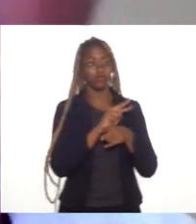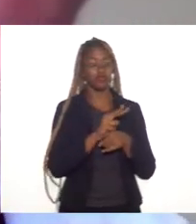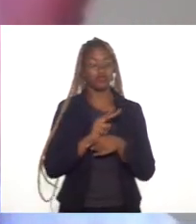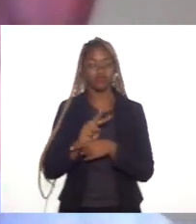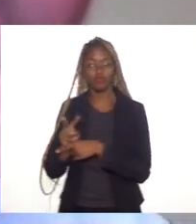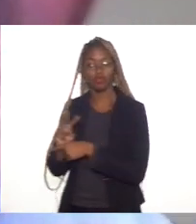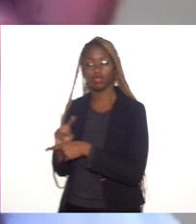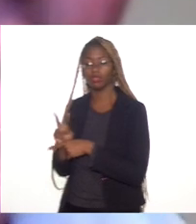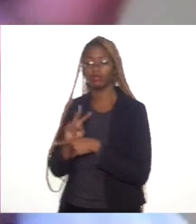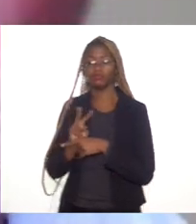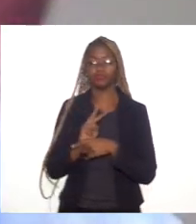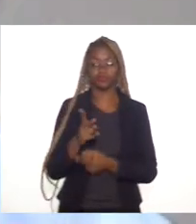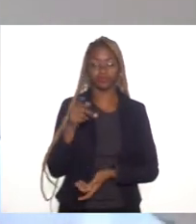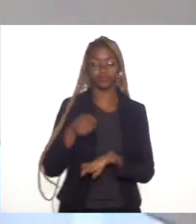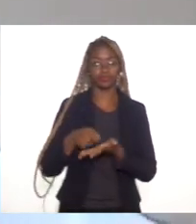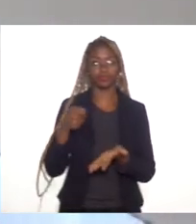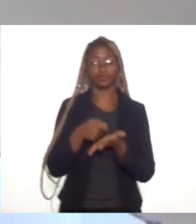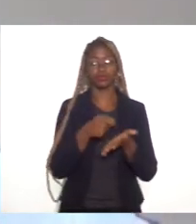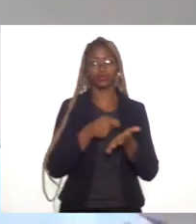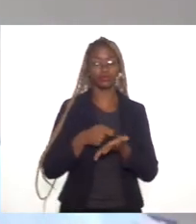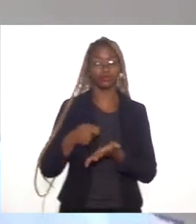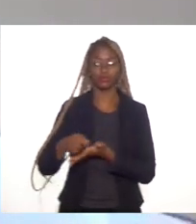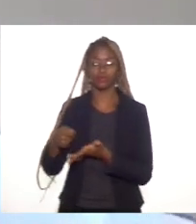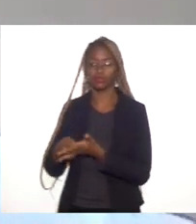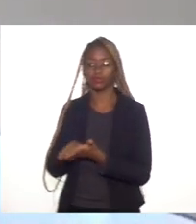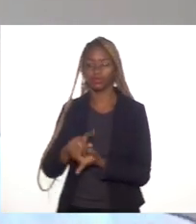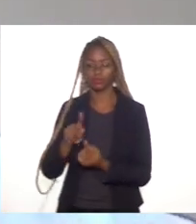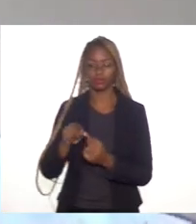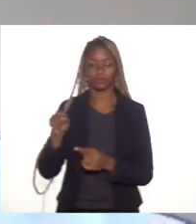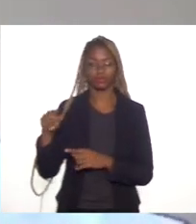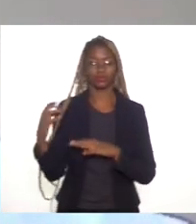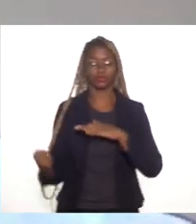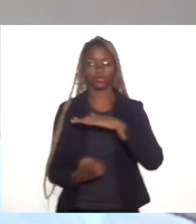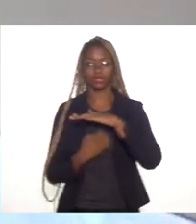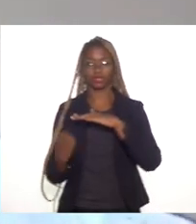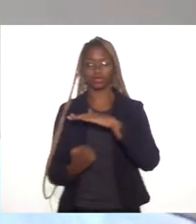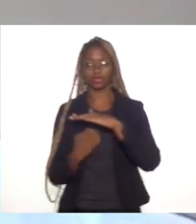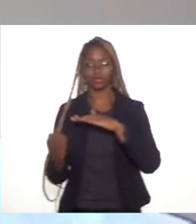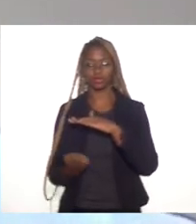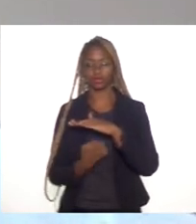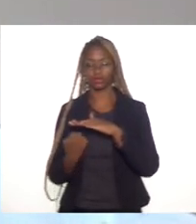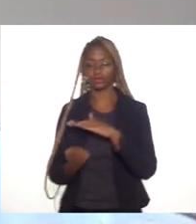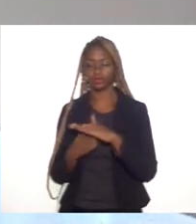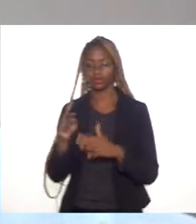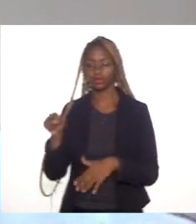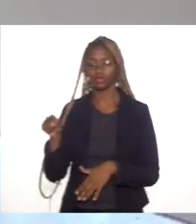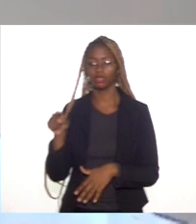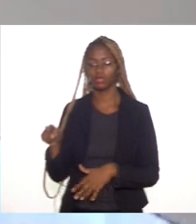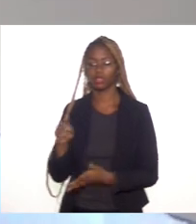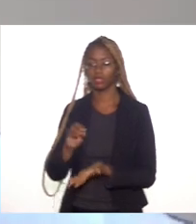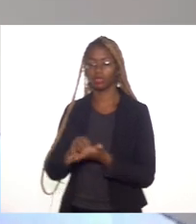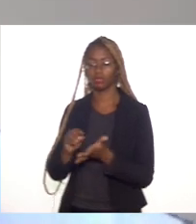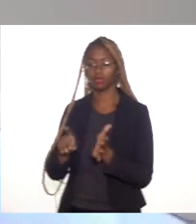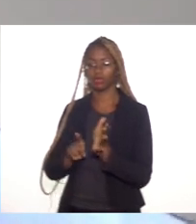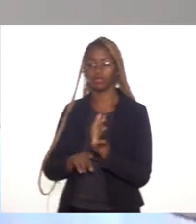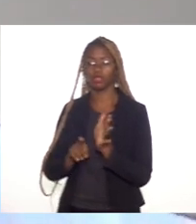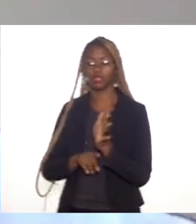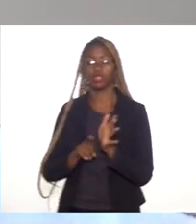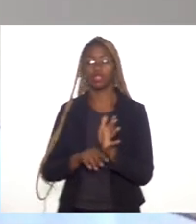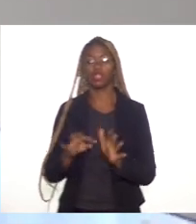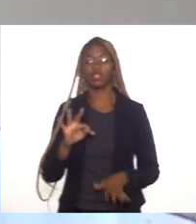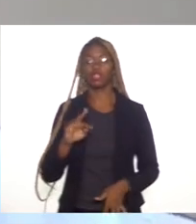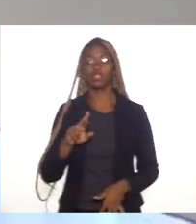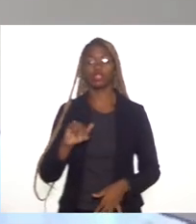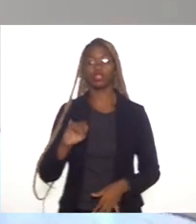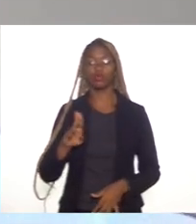contrapartidas e das obrigações por parte das empresas que se beneficiam das isenções tributárias. Eu repito há